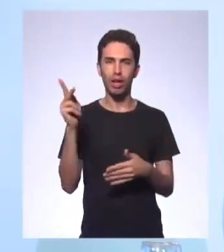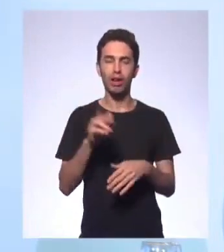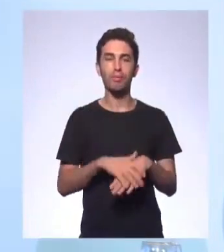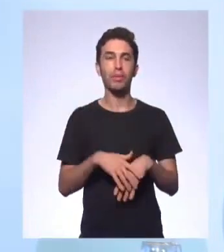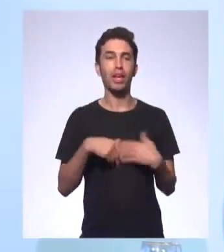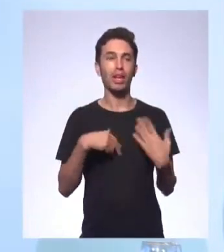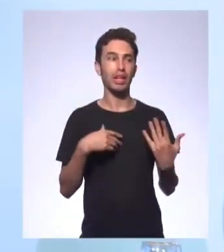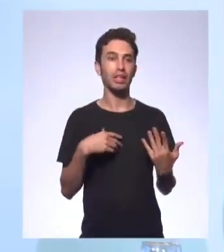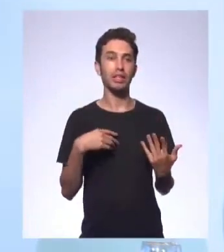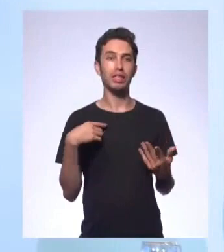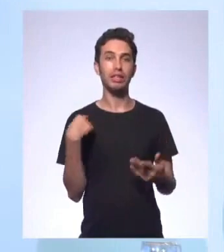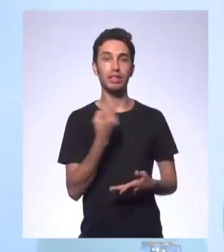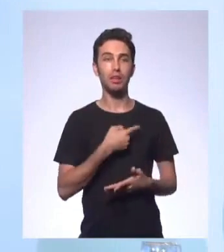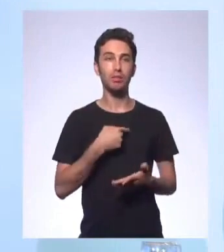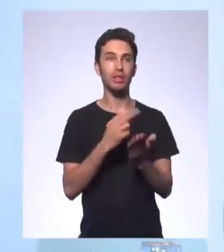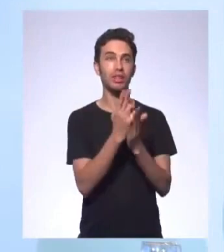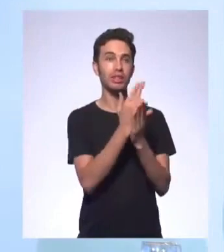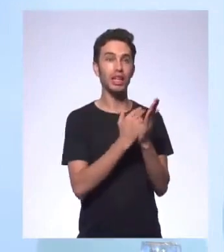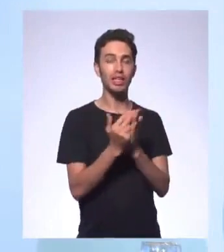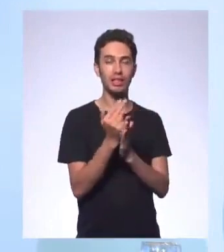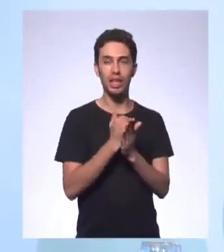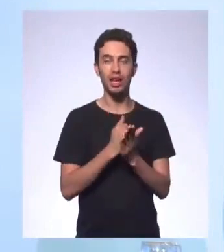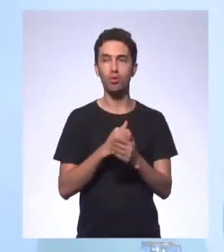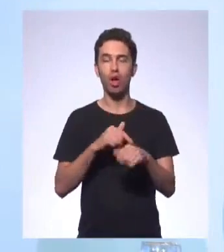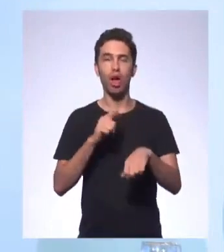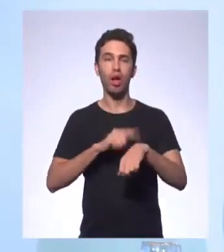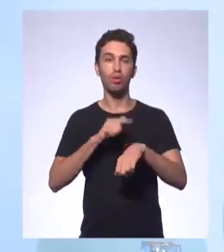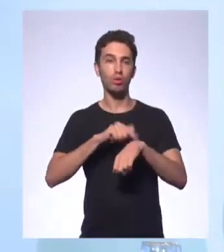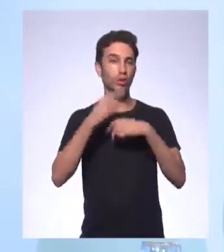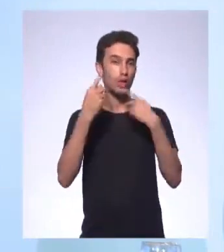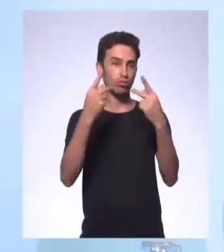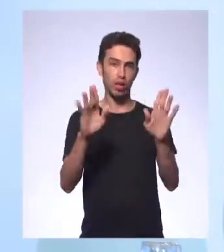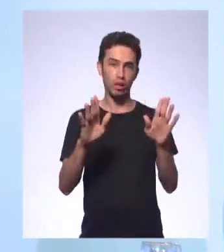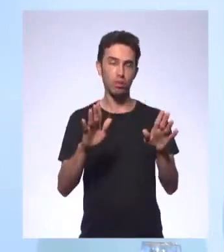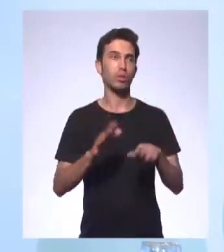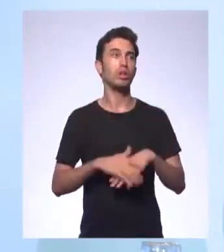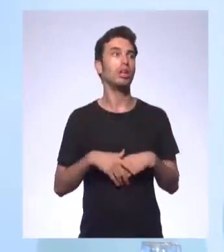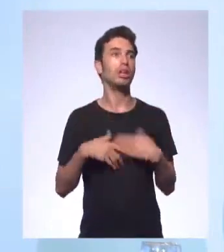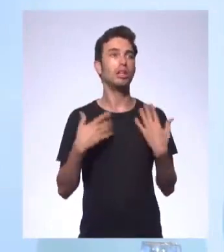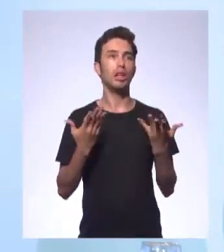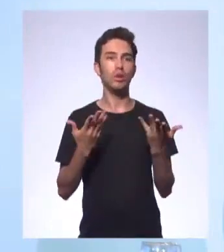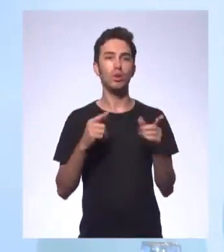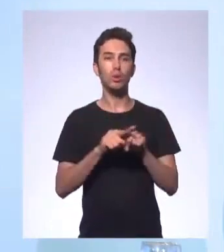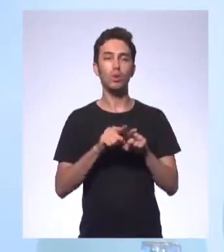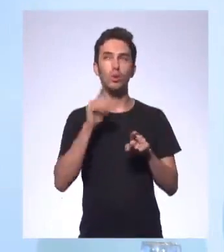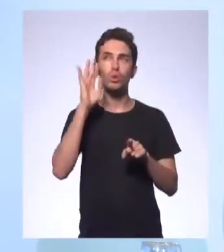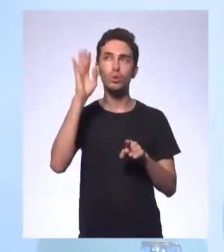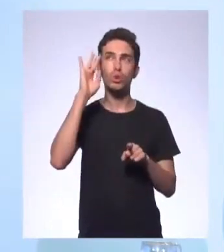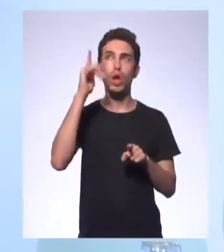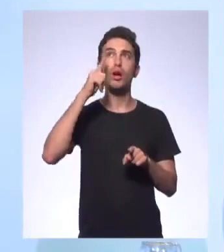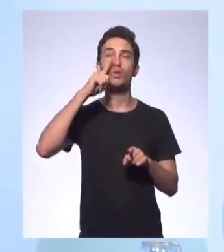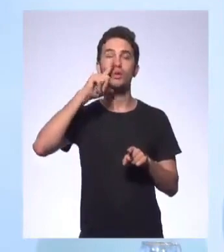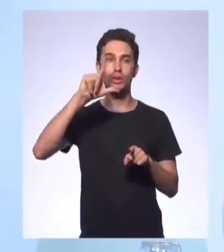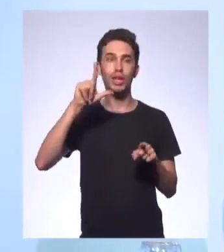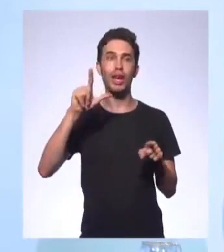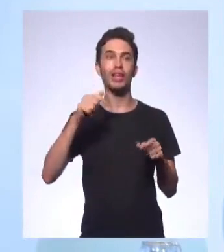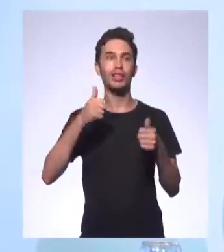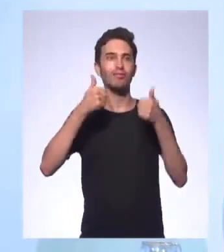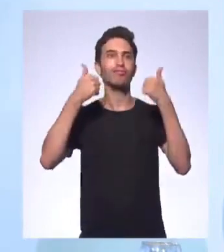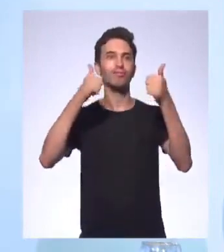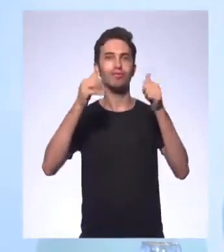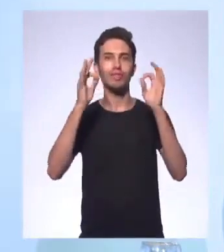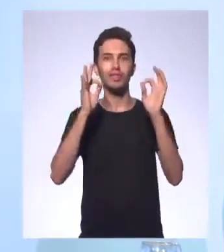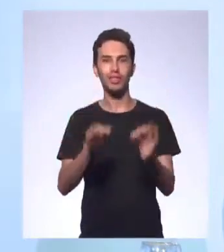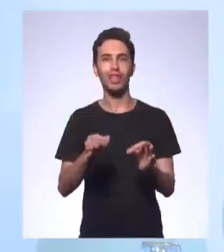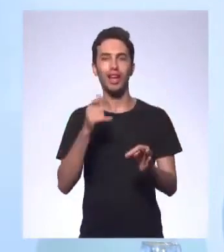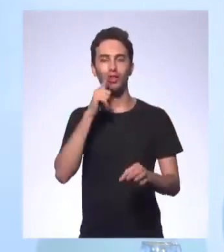assim: estamos desenhando ao seu tempo, então tudo ao seu tempo, e o sonho, então, se tornará realidade. Então, ela trouxe